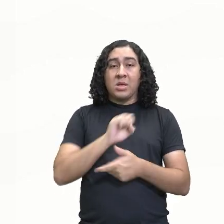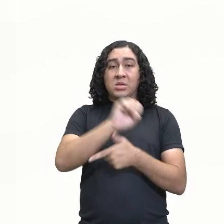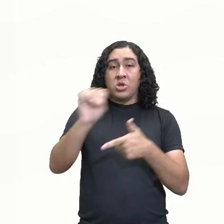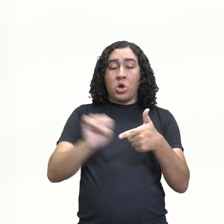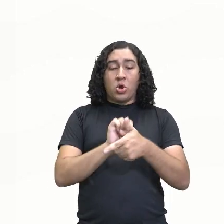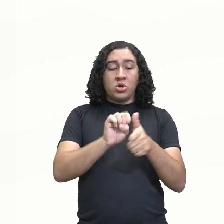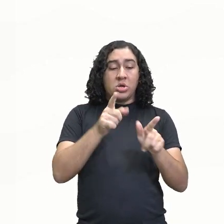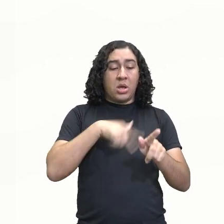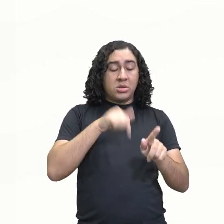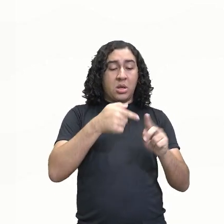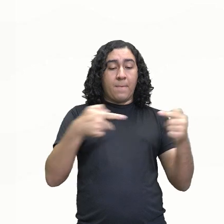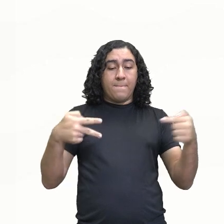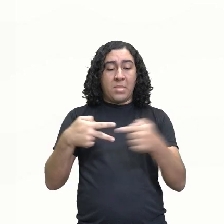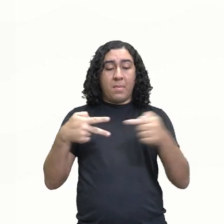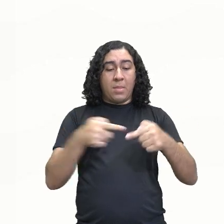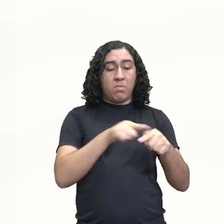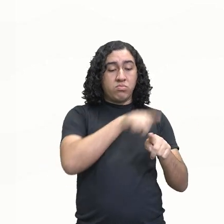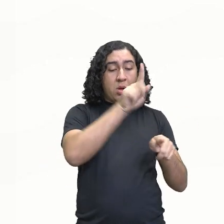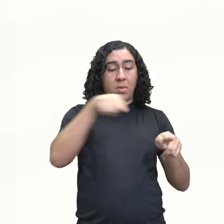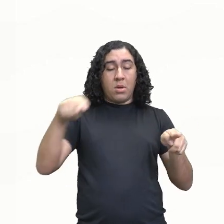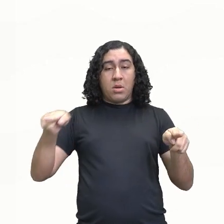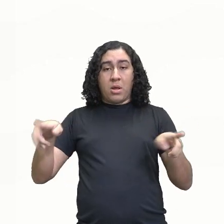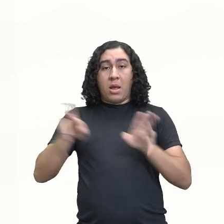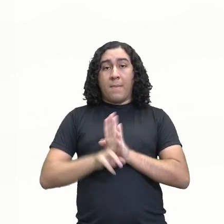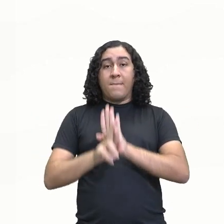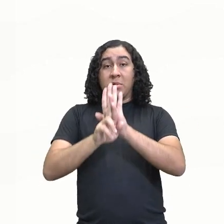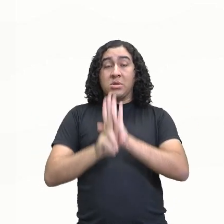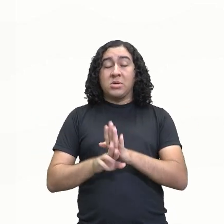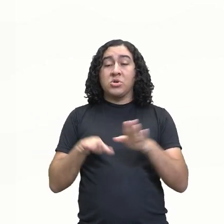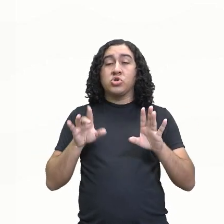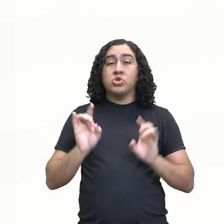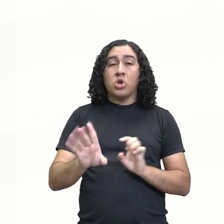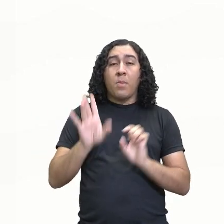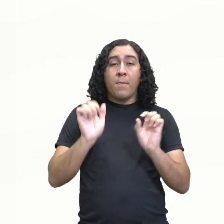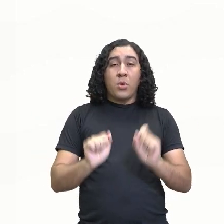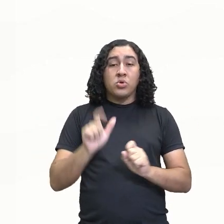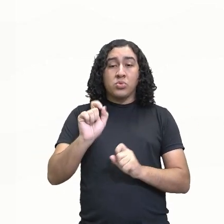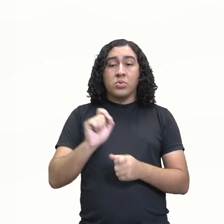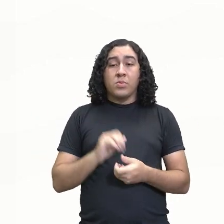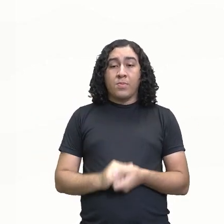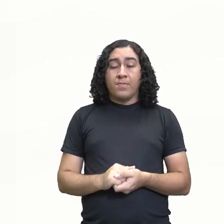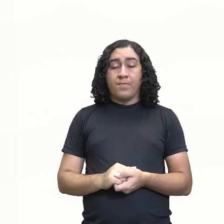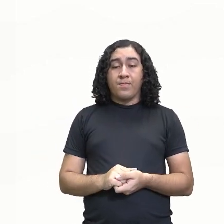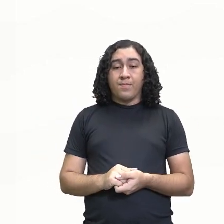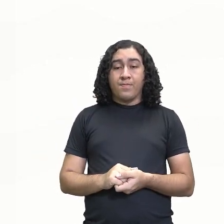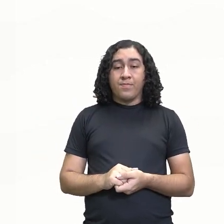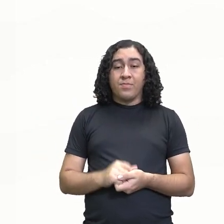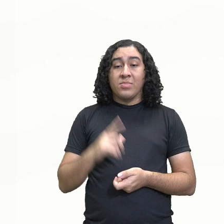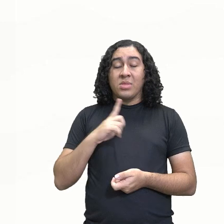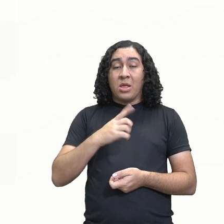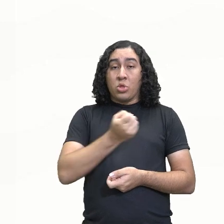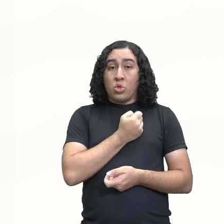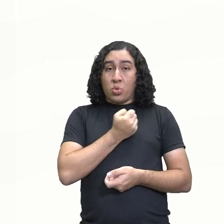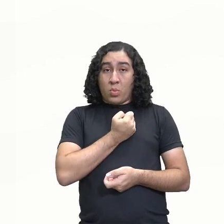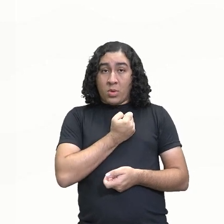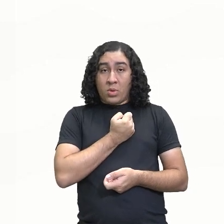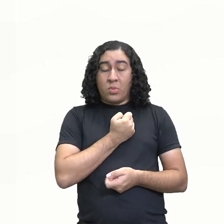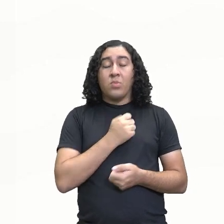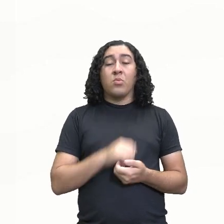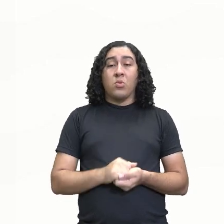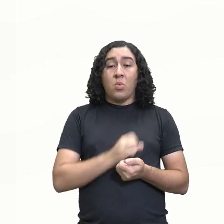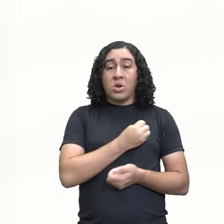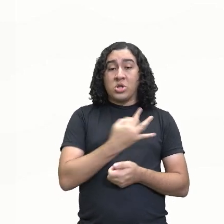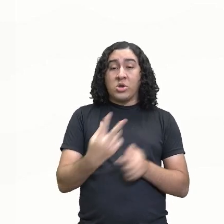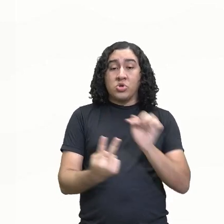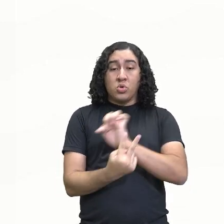que representa a função seno ali no gráfico, ela só pode ali caminhar entre dois valores, que são quem?